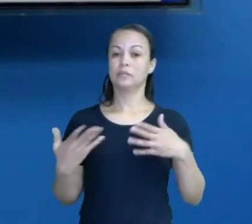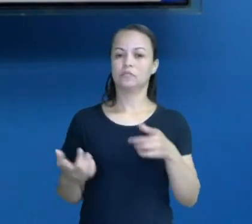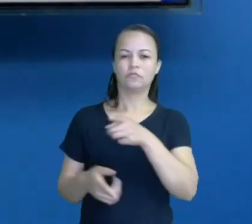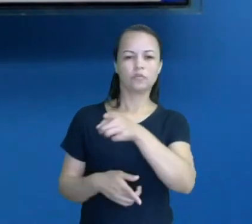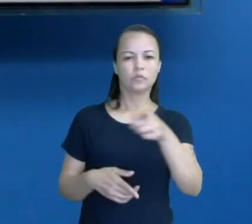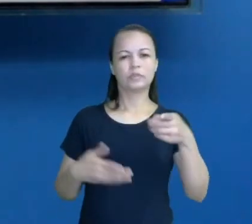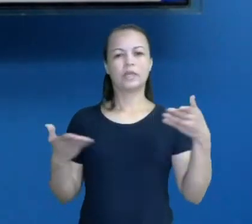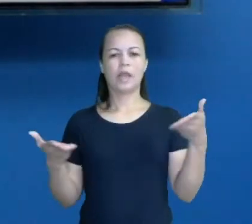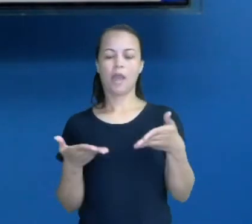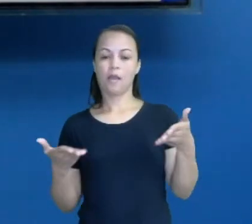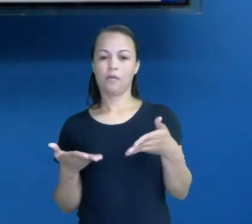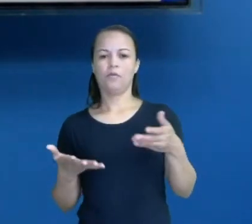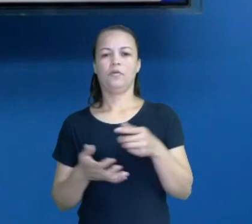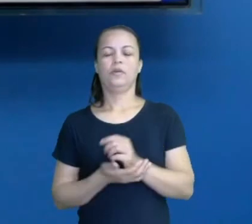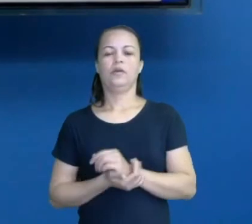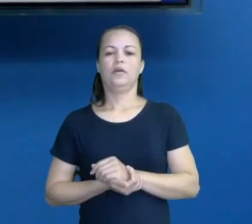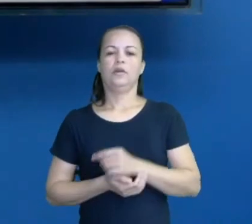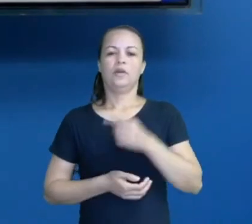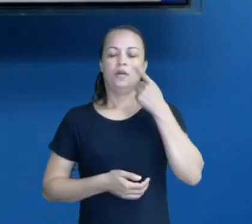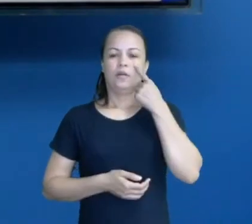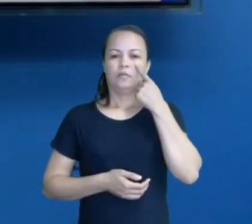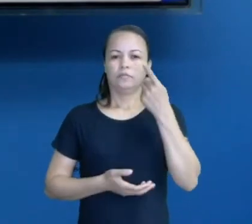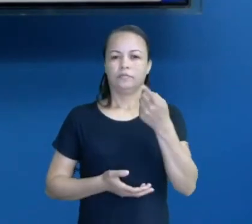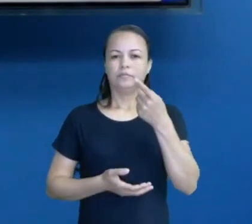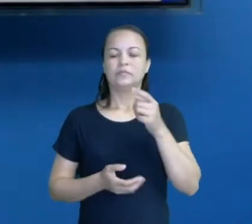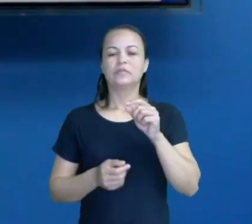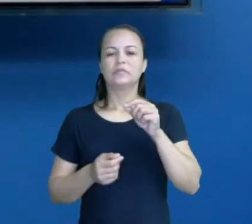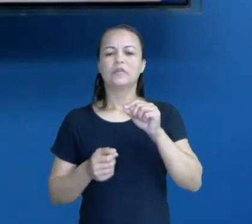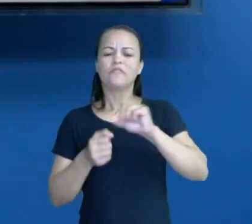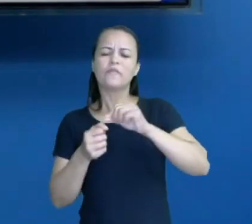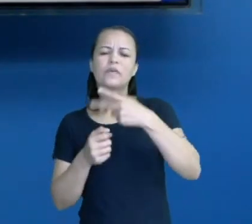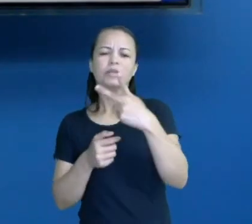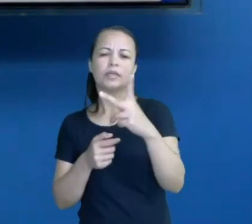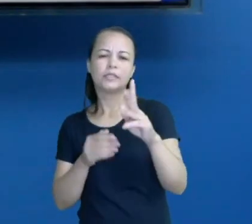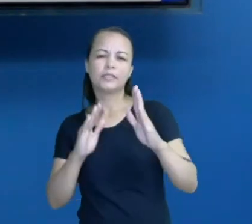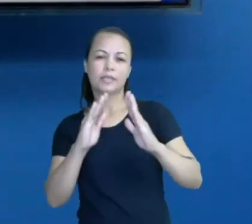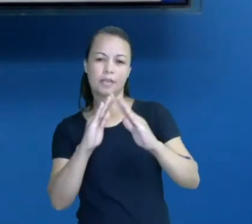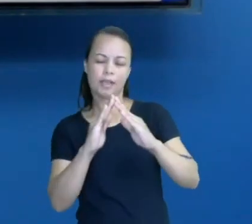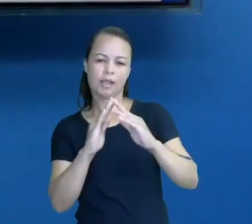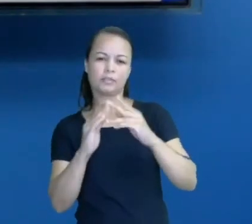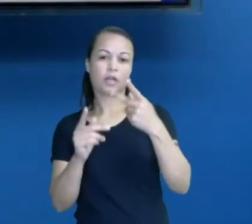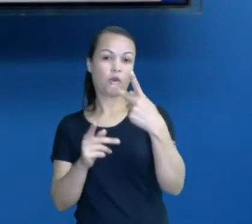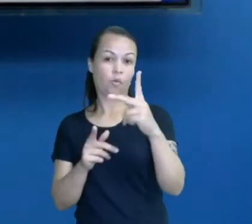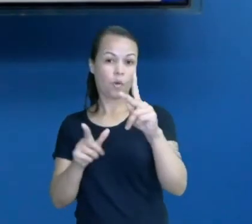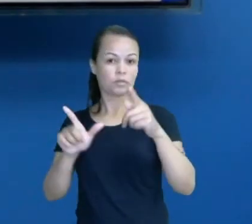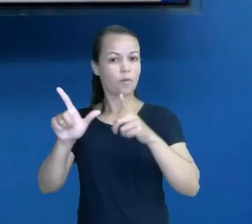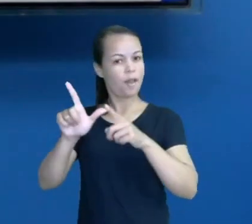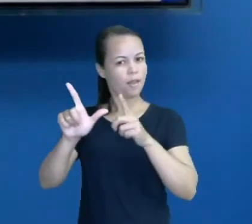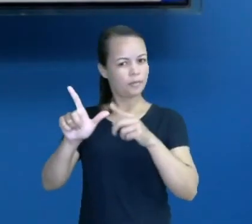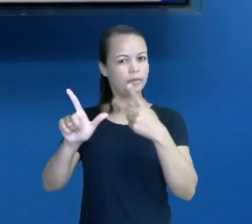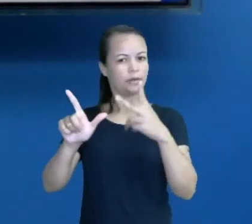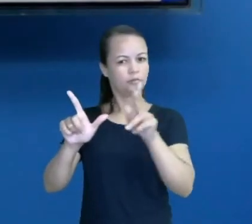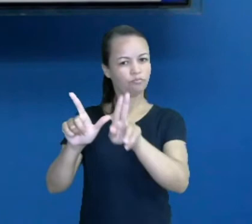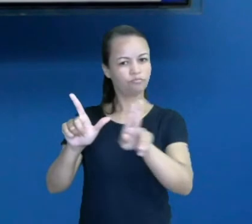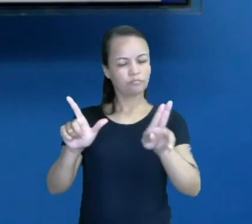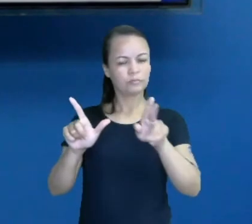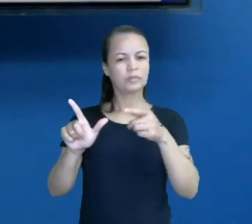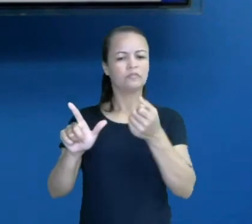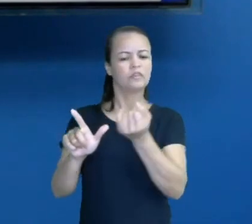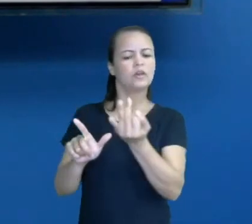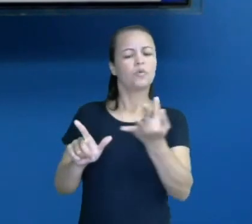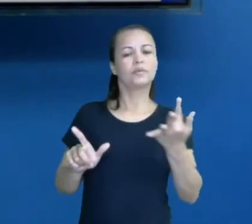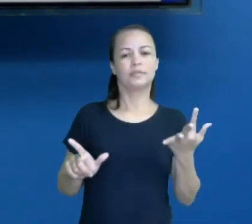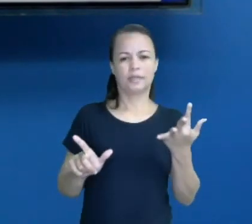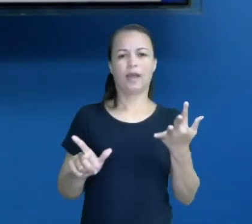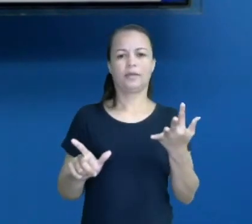agora vai ver, fazendo em casa, com a sua letrinha, se vai dar a mesma